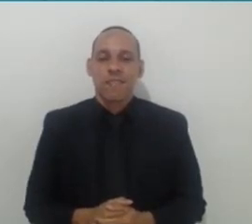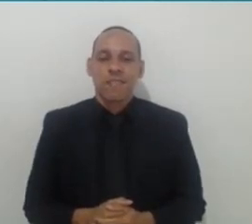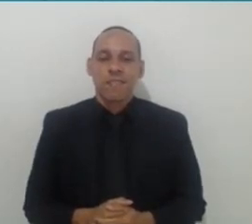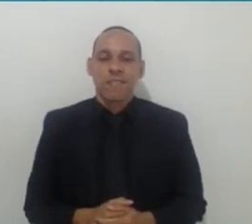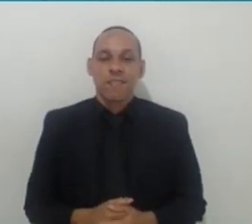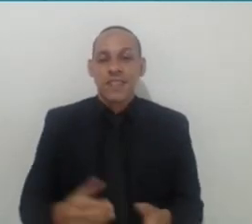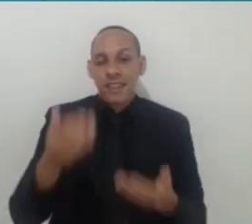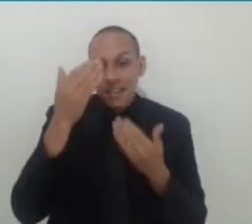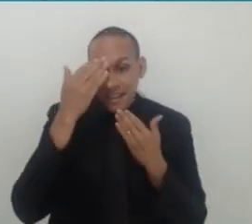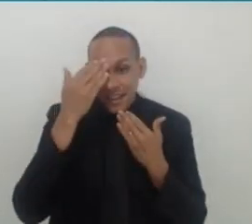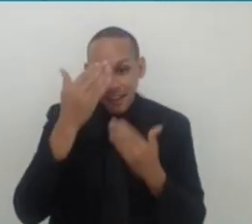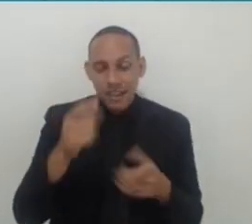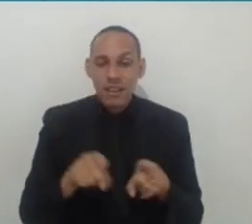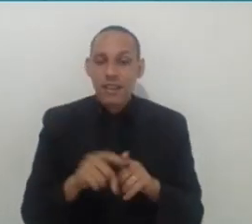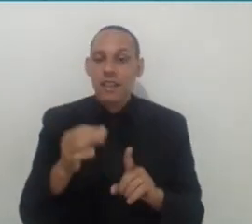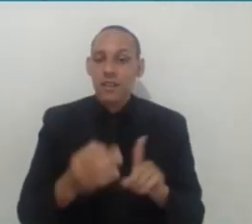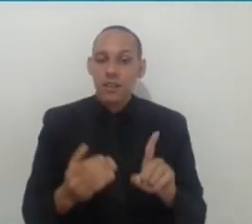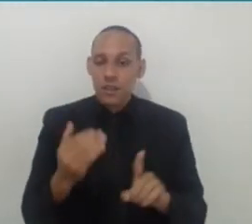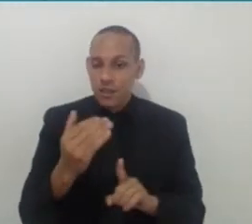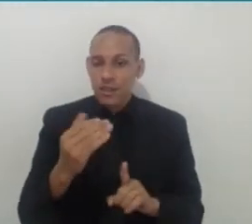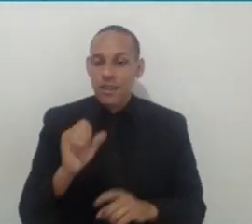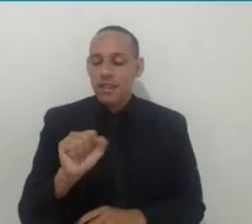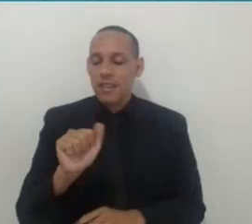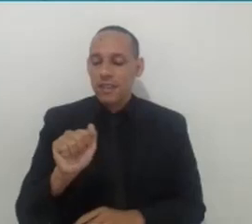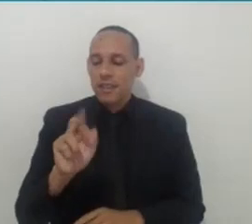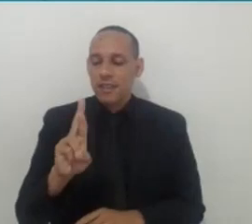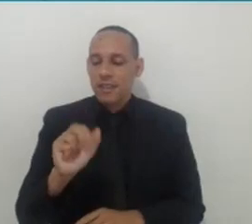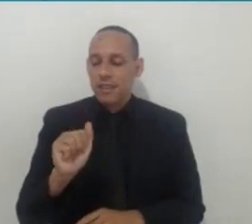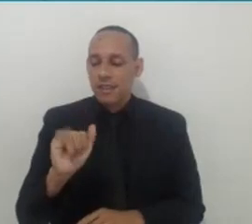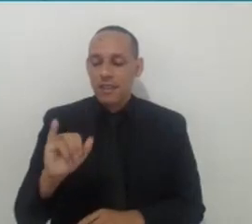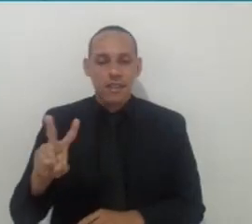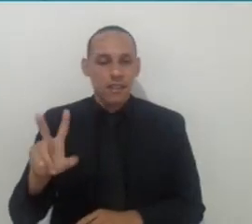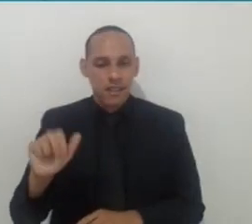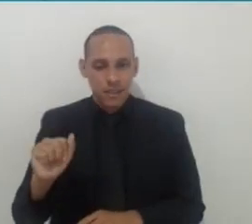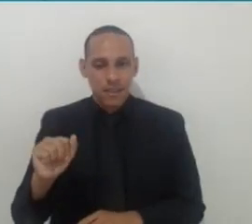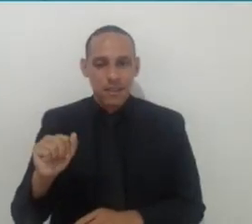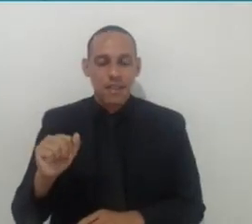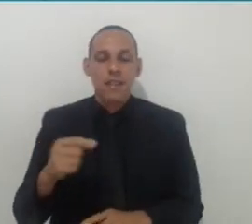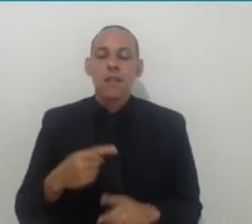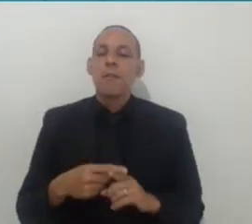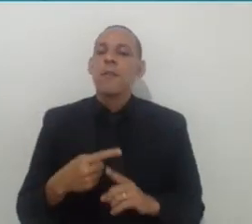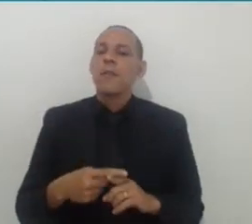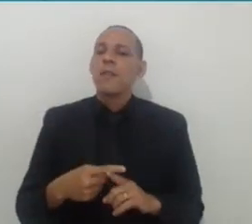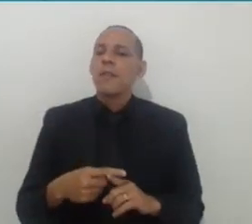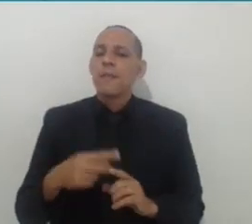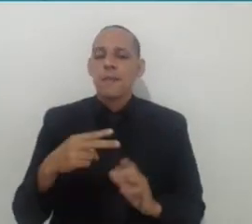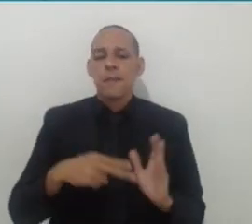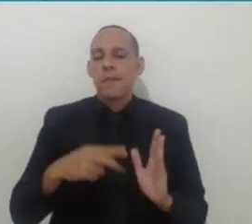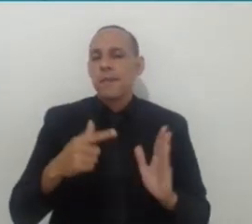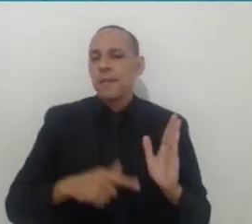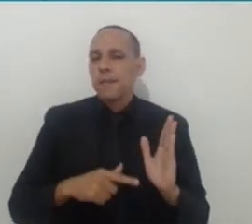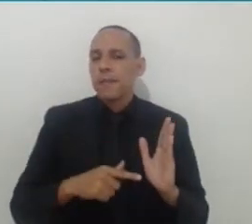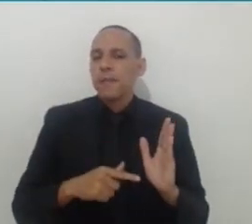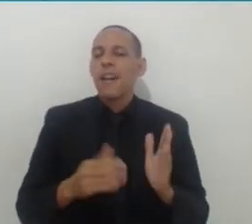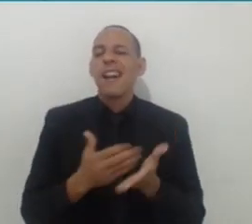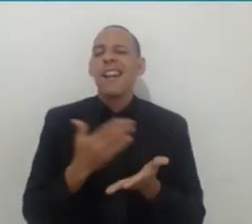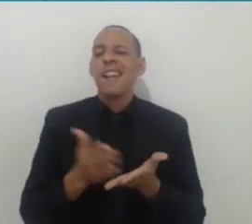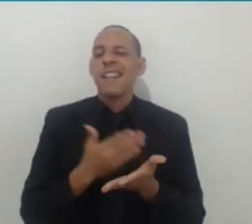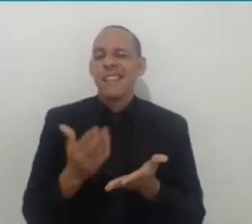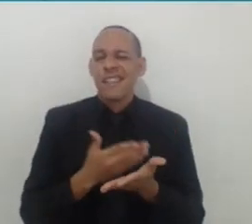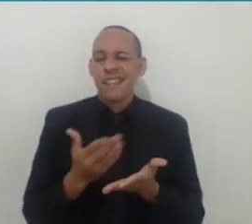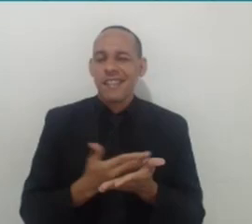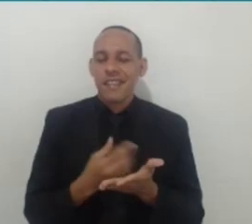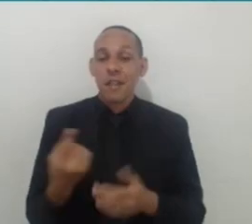Agradecer ao desembargador Saraiva, a revista apresenta edições, essa primeira